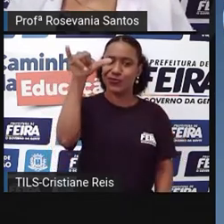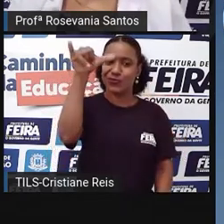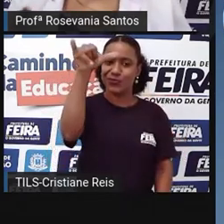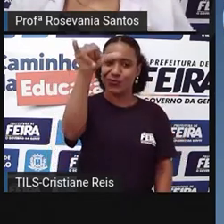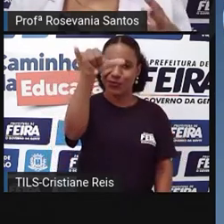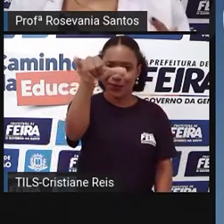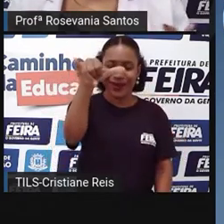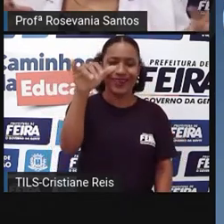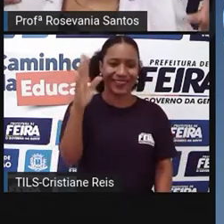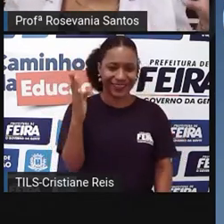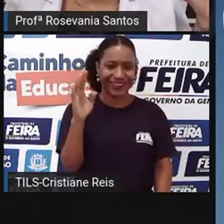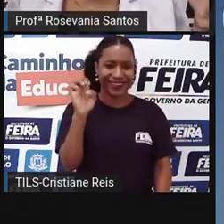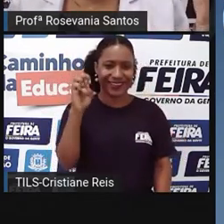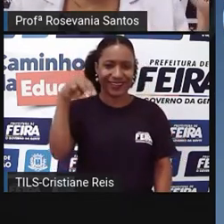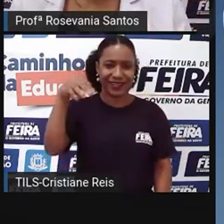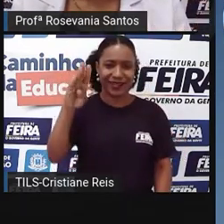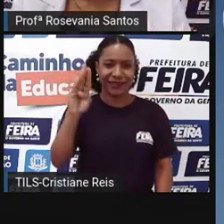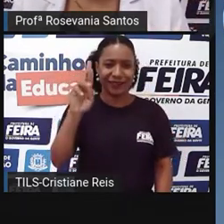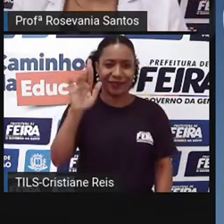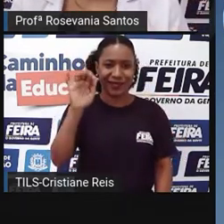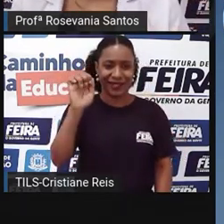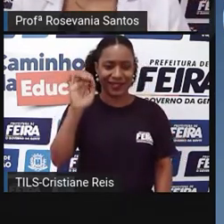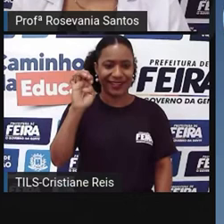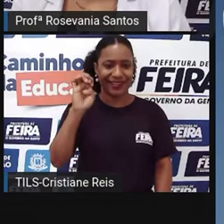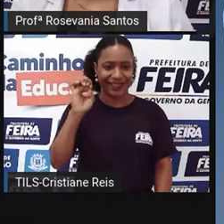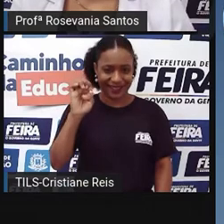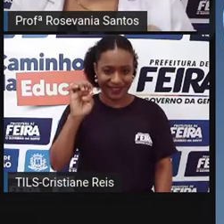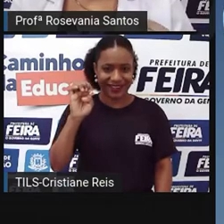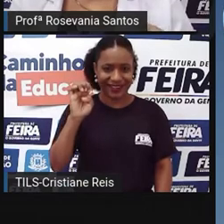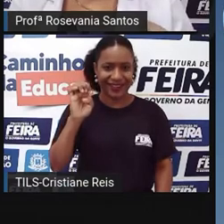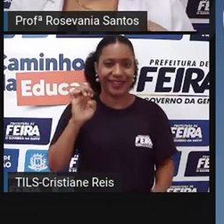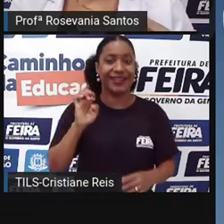Então, na realidade, a gente tem, né,